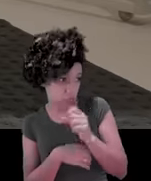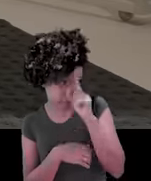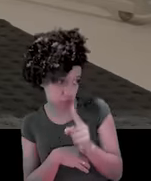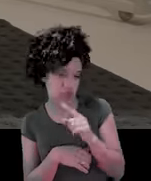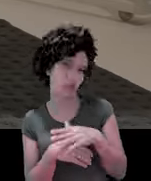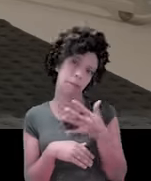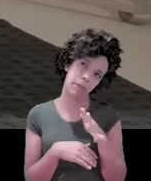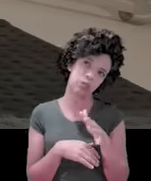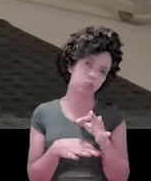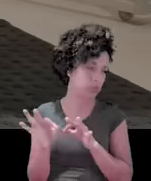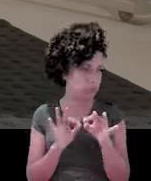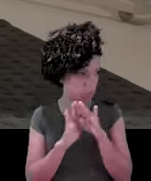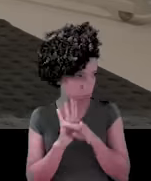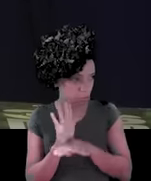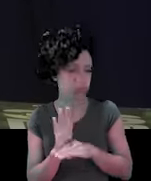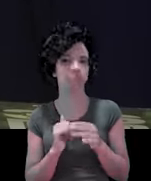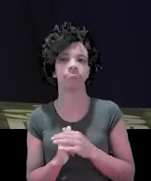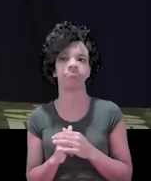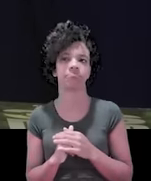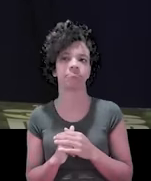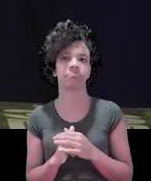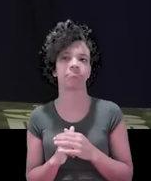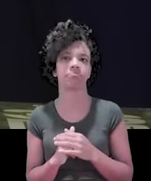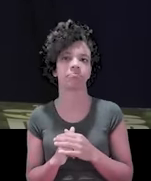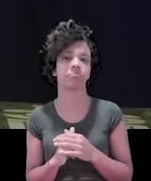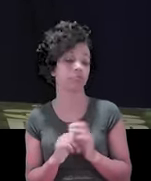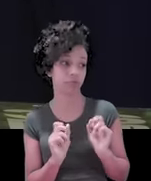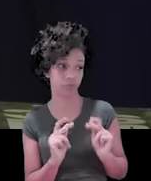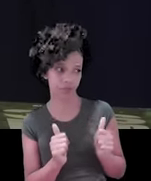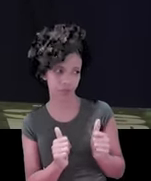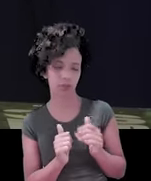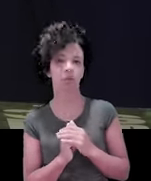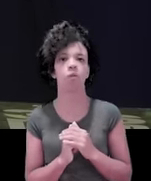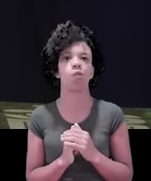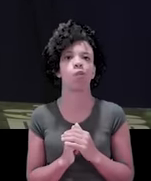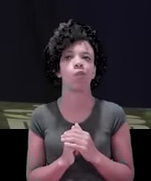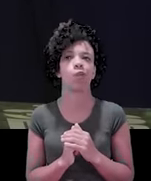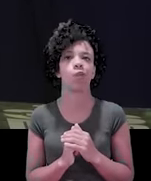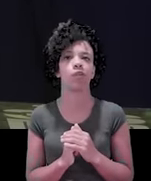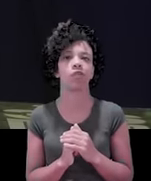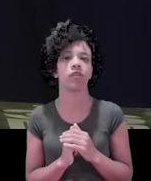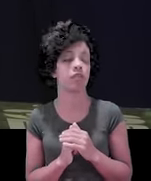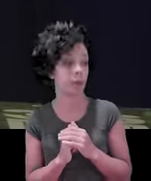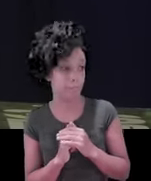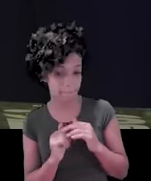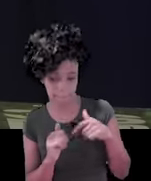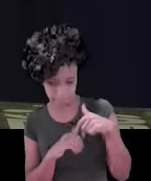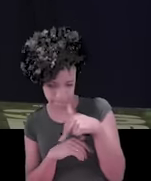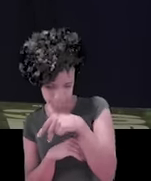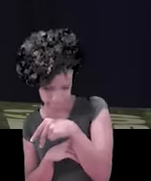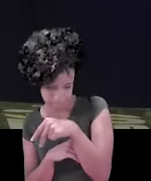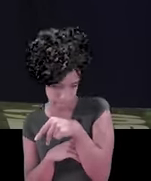dia depois tava mais ou menos planejado eu depois de beijo e eu vou dar um primeiro